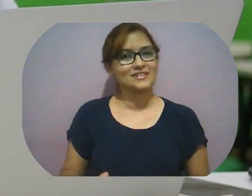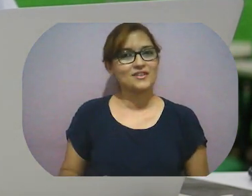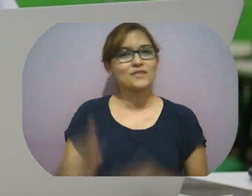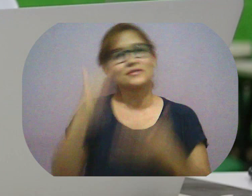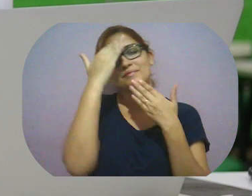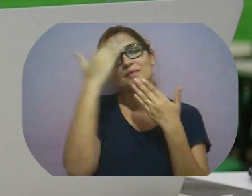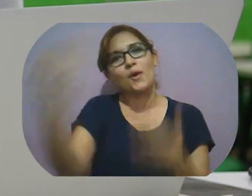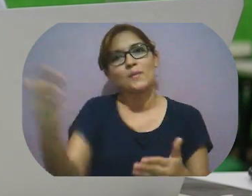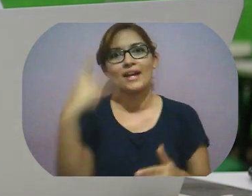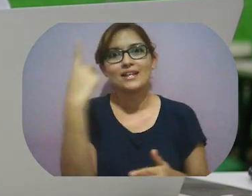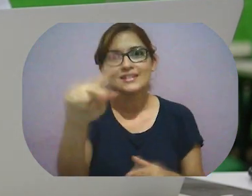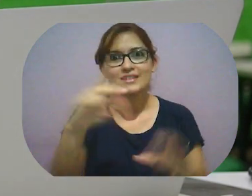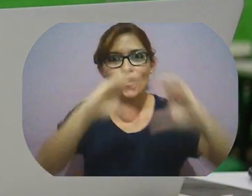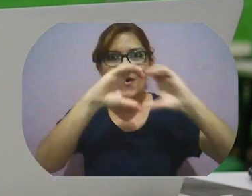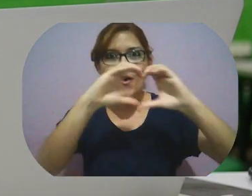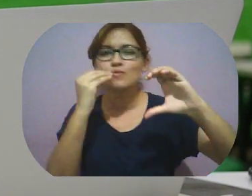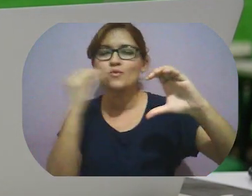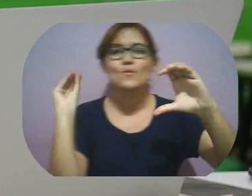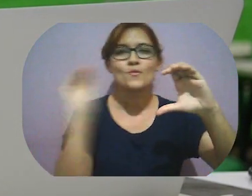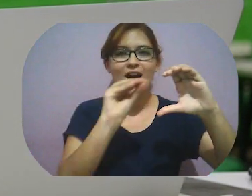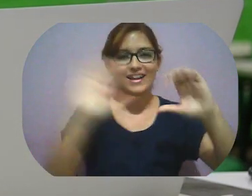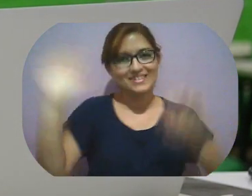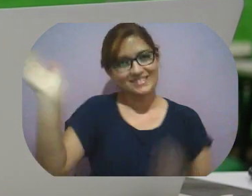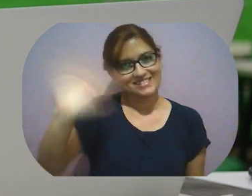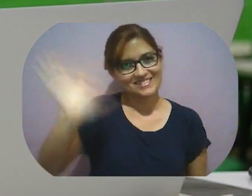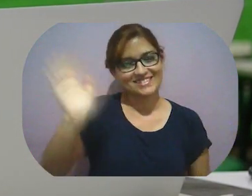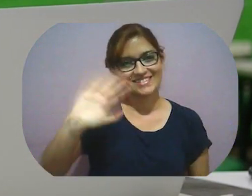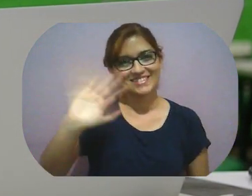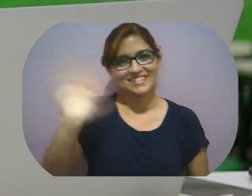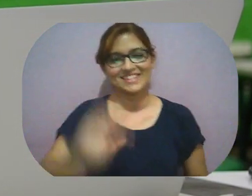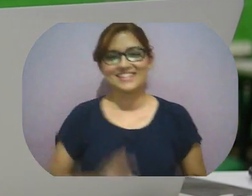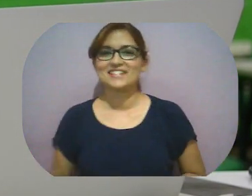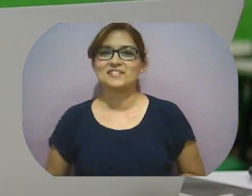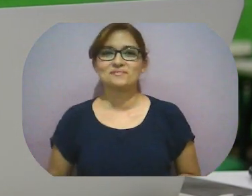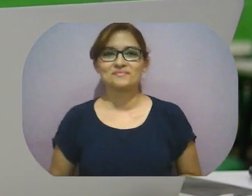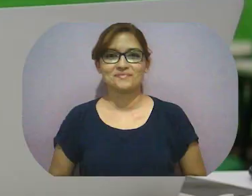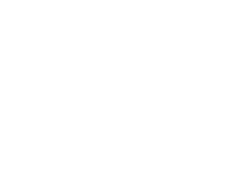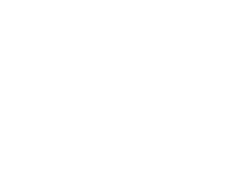muito obrigado e um beijo no coração de vocês. Tchau, tchau.